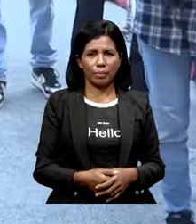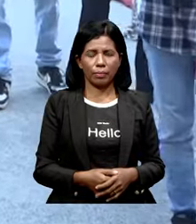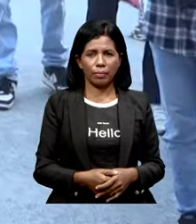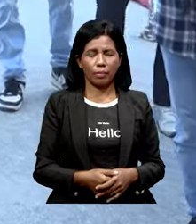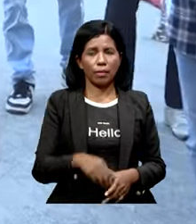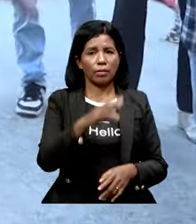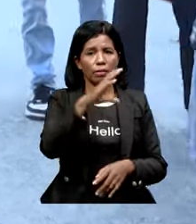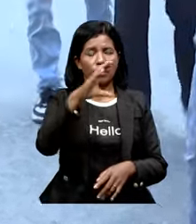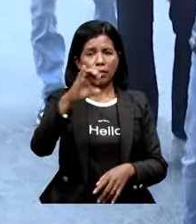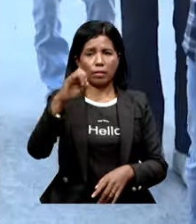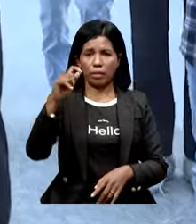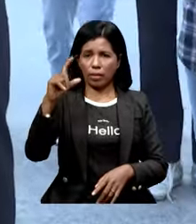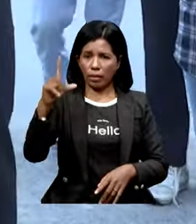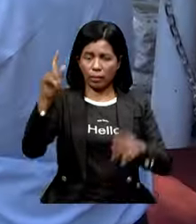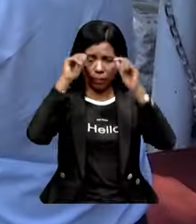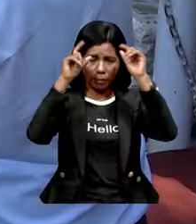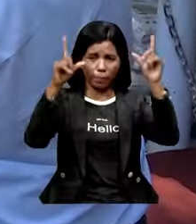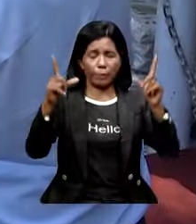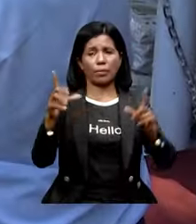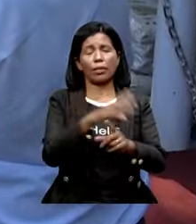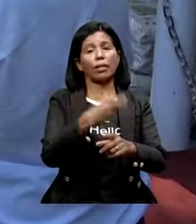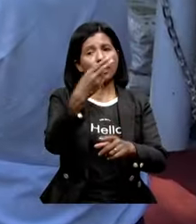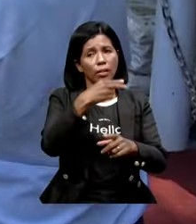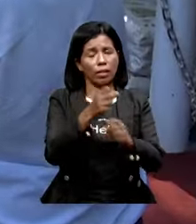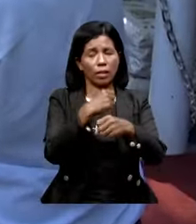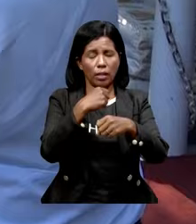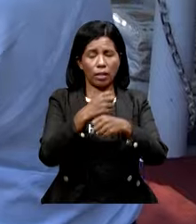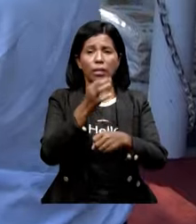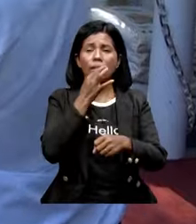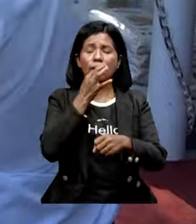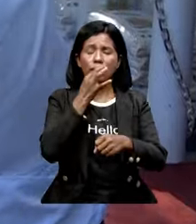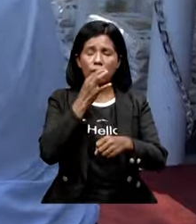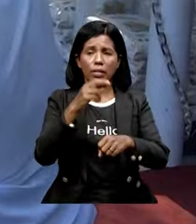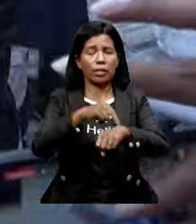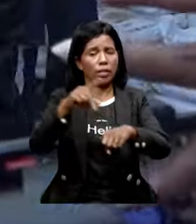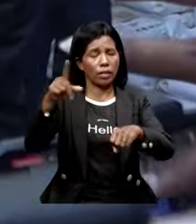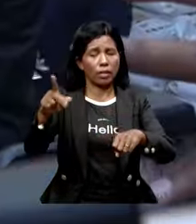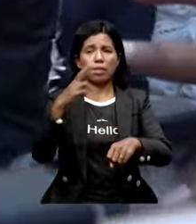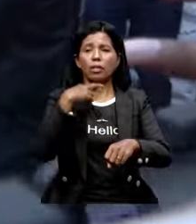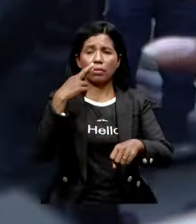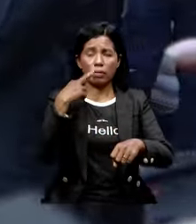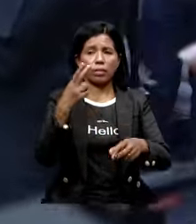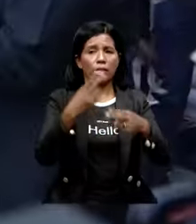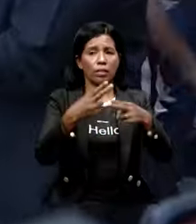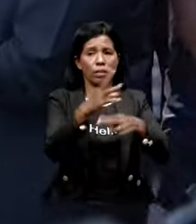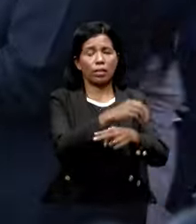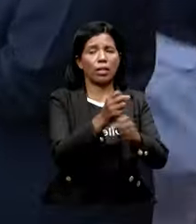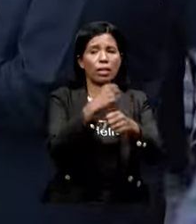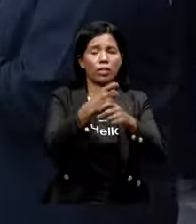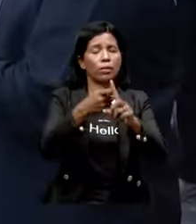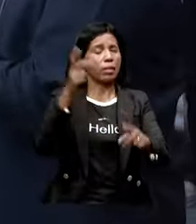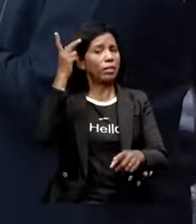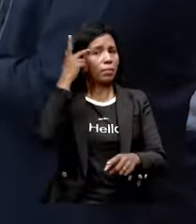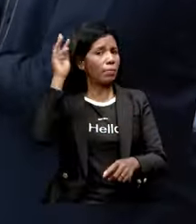Kamara Komersiu Industria Timor-Leste e Quintanel lança primeiro produto em Han Nacional, Fosso Original Timor-Leste, ou marca Manabot. Nebe lança o seu